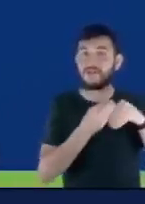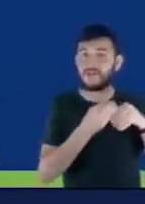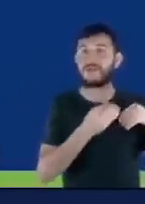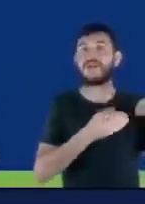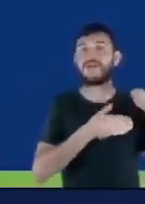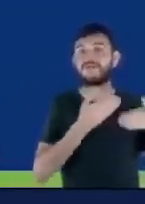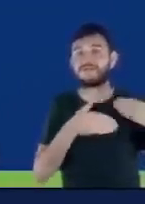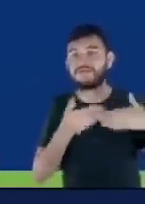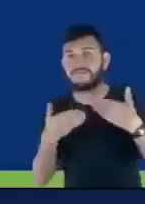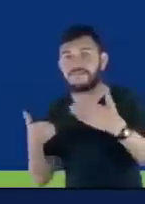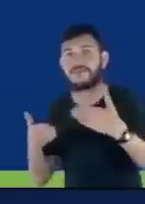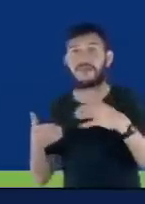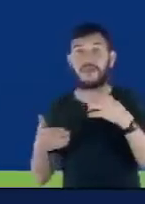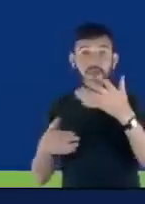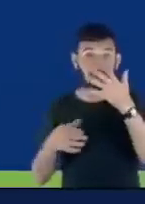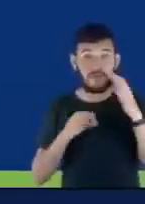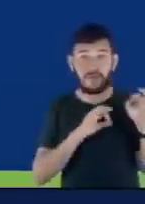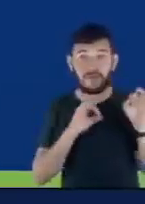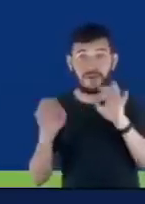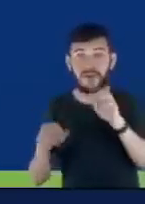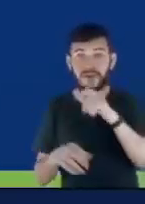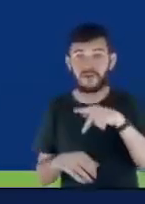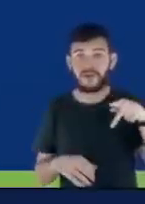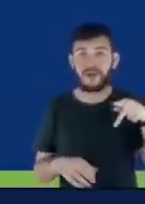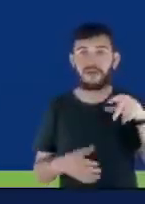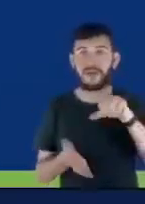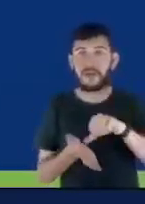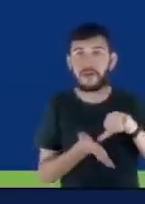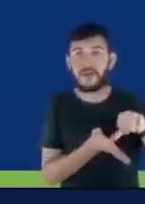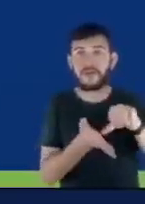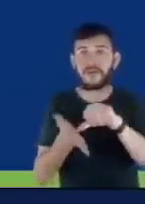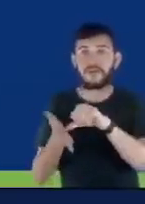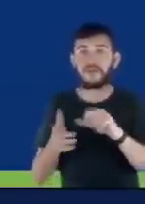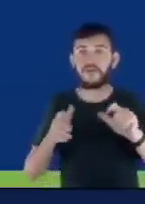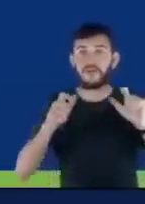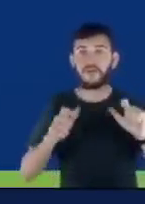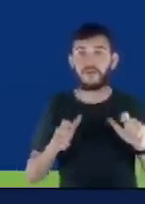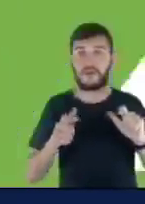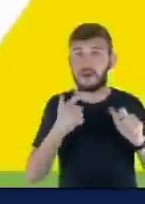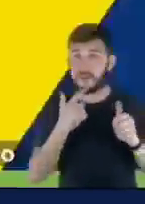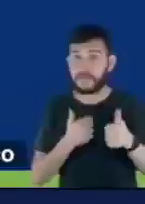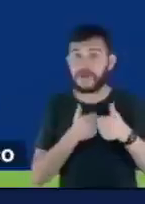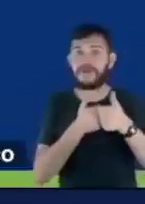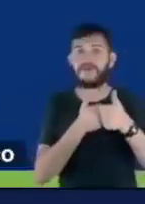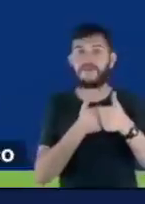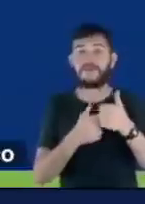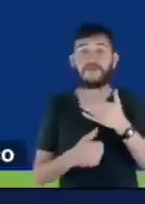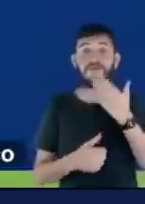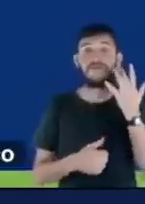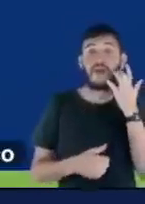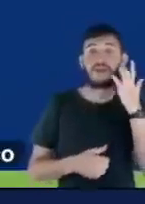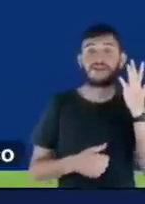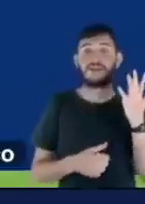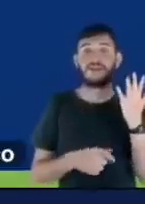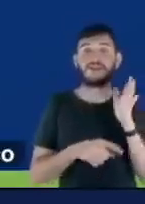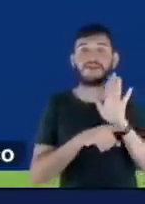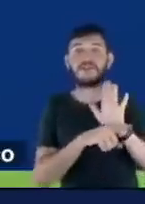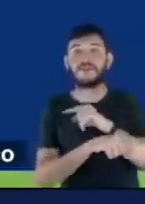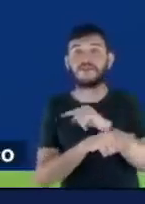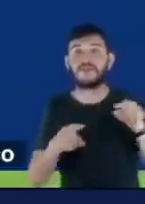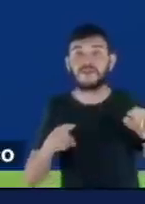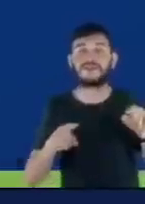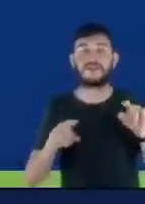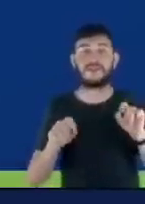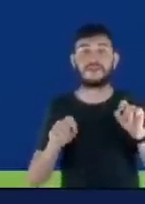avaliação complementar. Confira no aplicativo o mapa dos pontos mais próximos de você. Tudo isso para facilitar o seu acesso